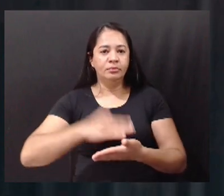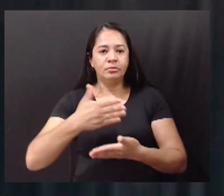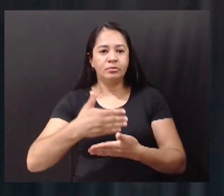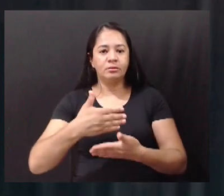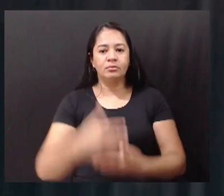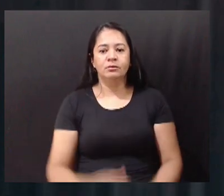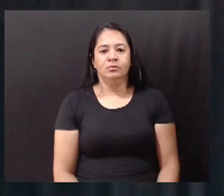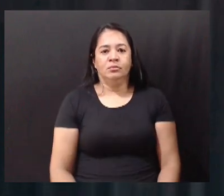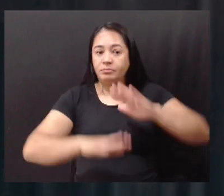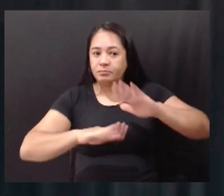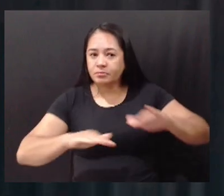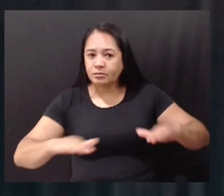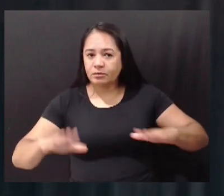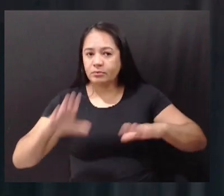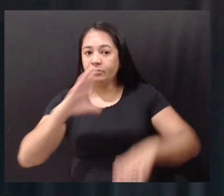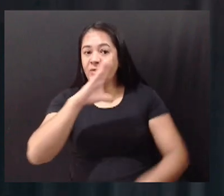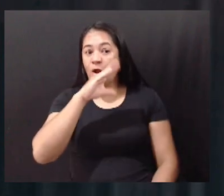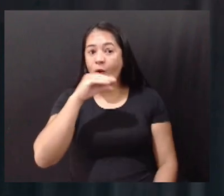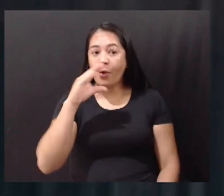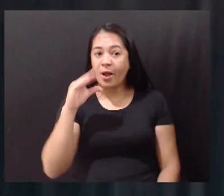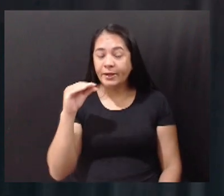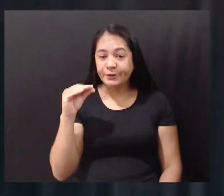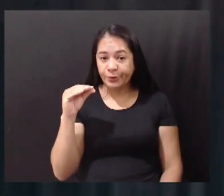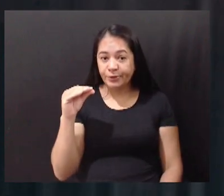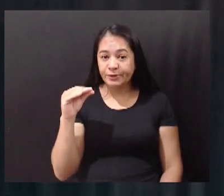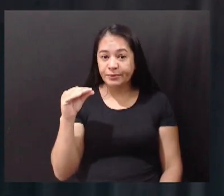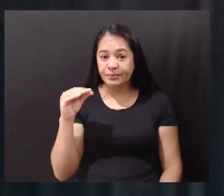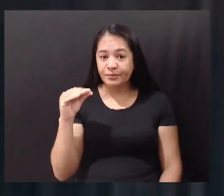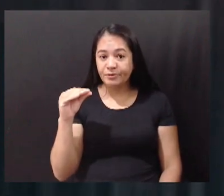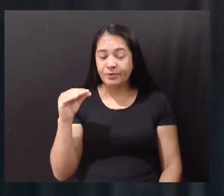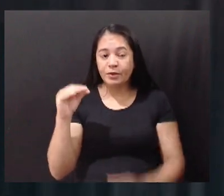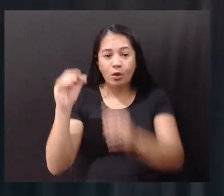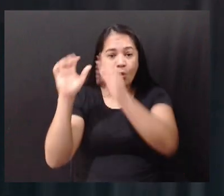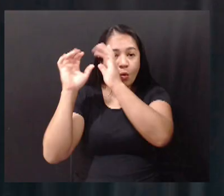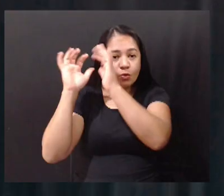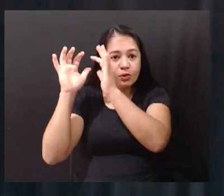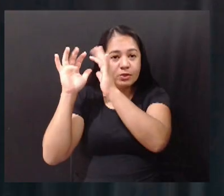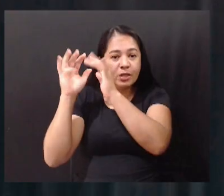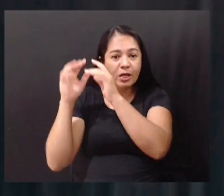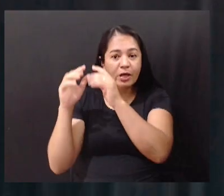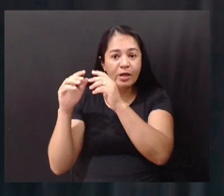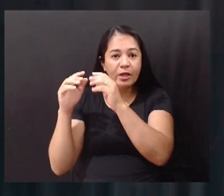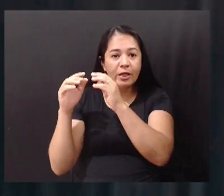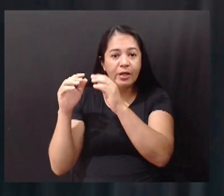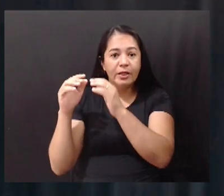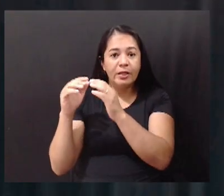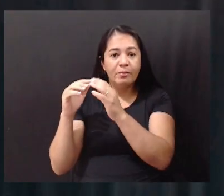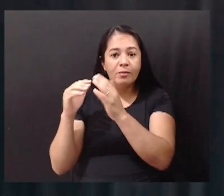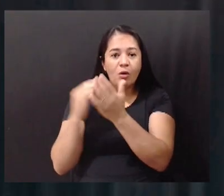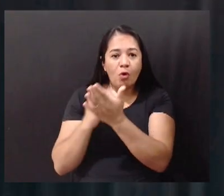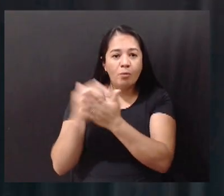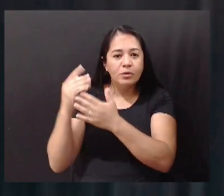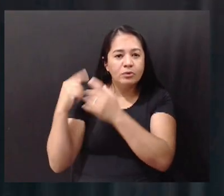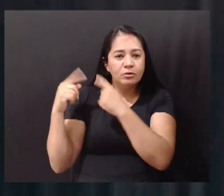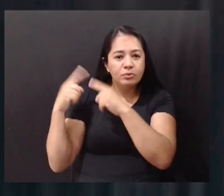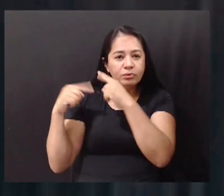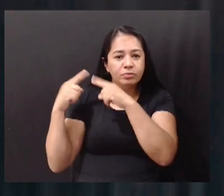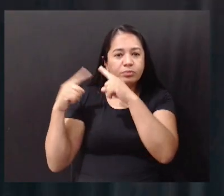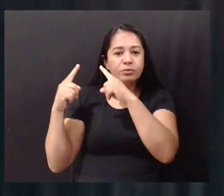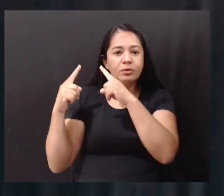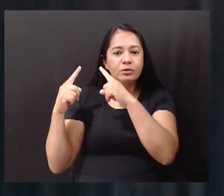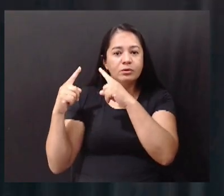criança, no adolescente que ainda está com o cérebro em desenvolvimento, isso tem sido cada vez mais intenso. Então,